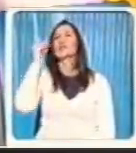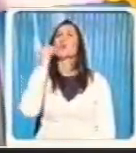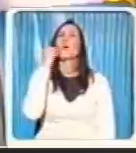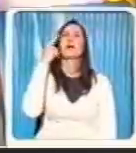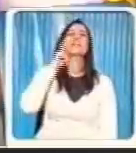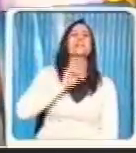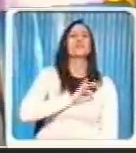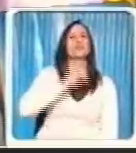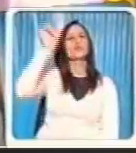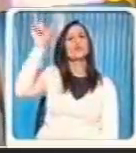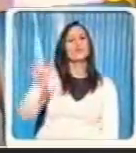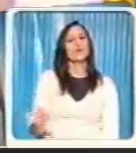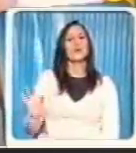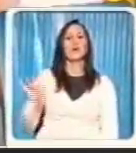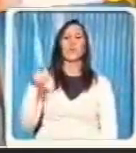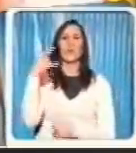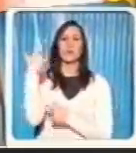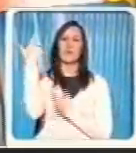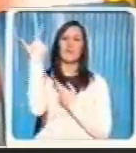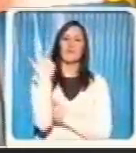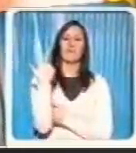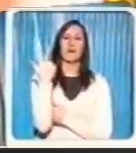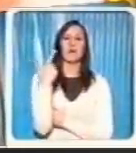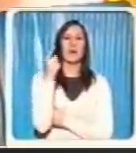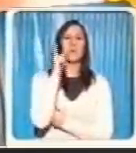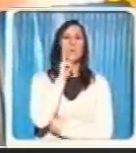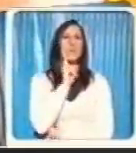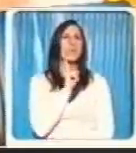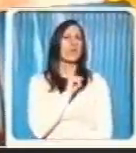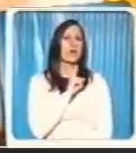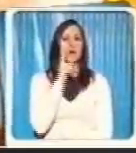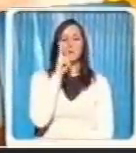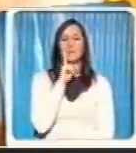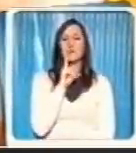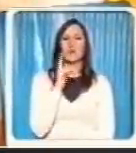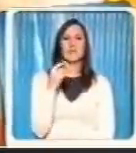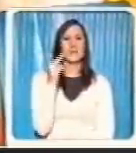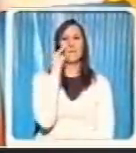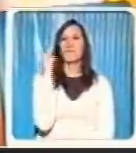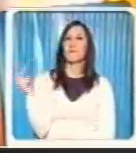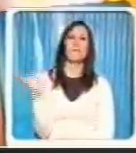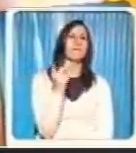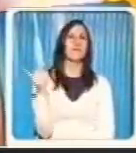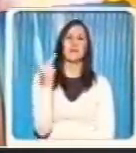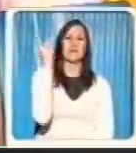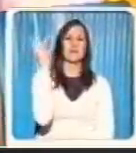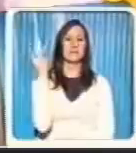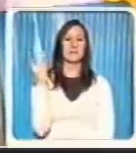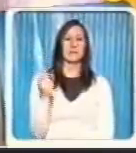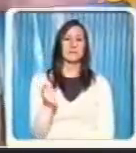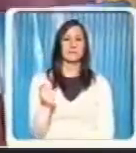ela era quando estava a gravar? Era uma mulher que tinha uma vida tão,